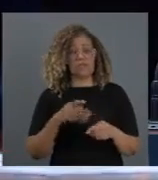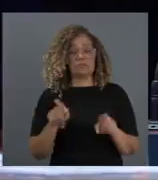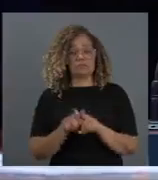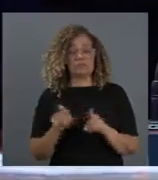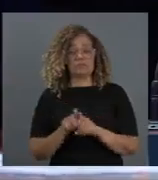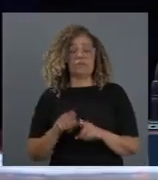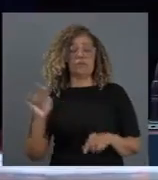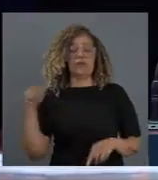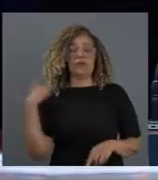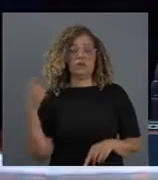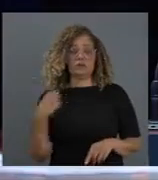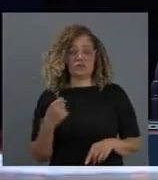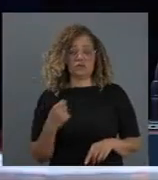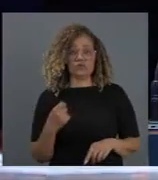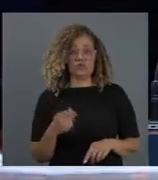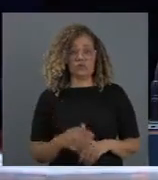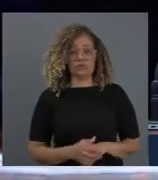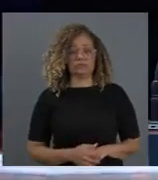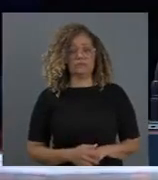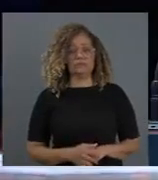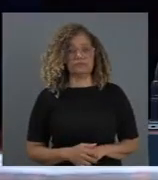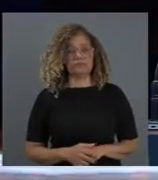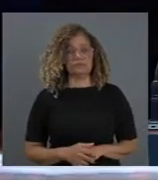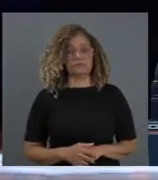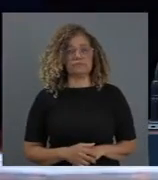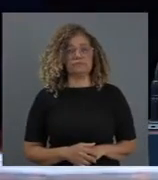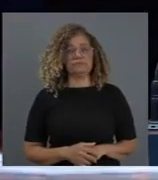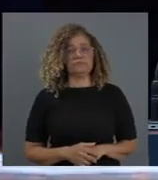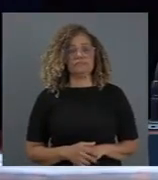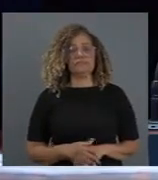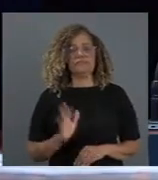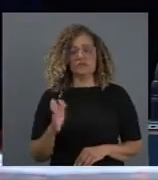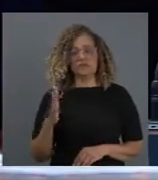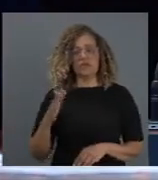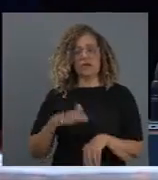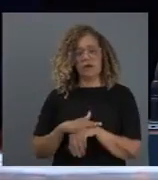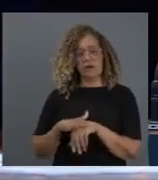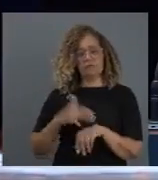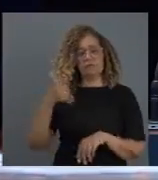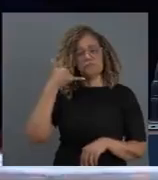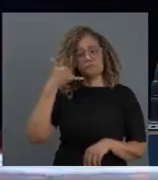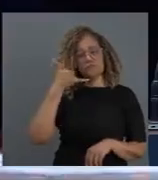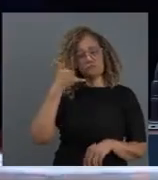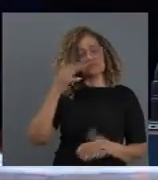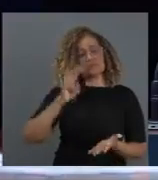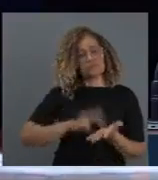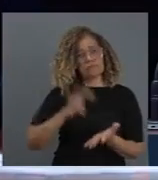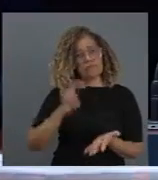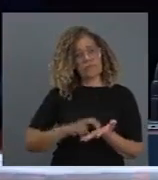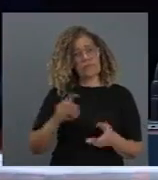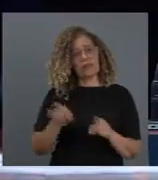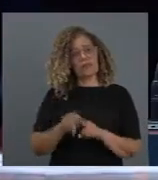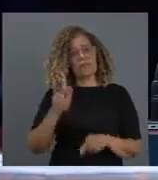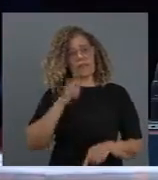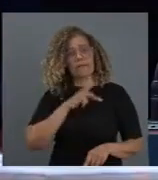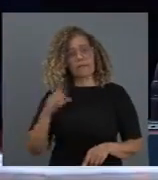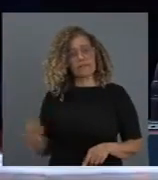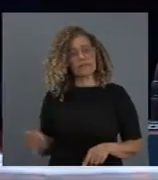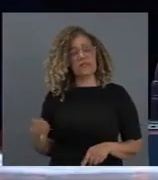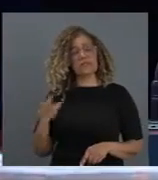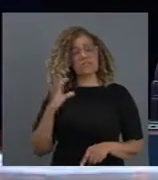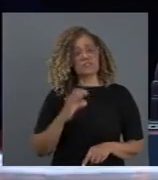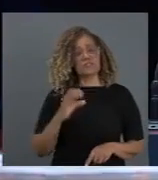do Sul, a nossa FAMURGS. Conversei, como eu disse, por telefone pela manhã, com o presidente da